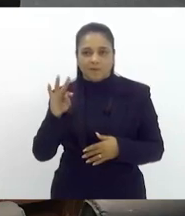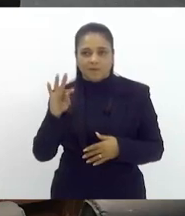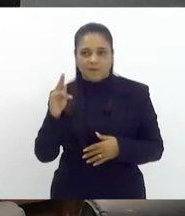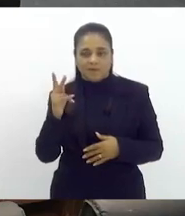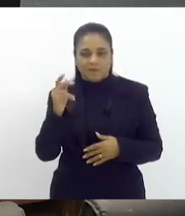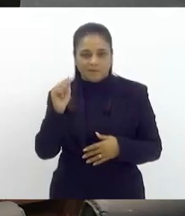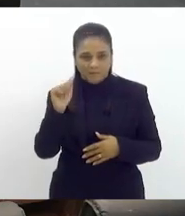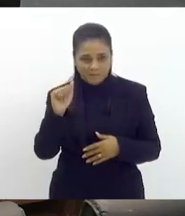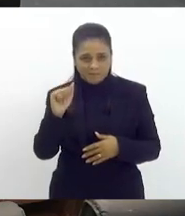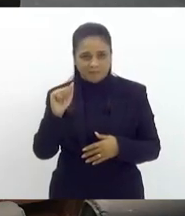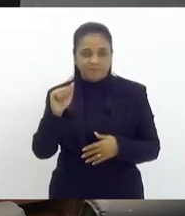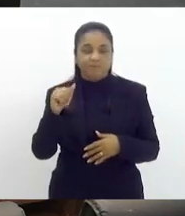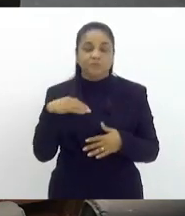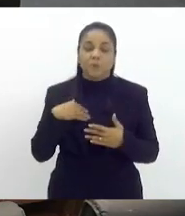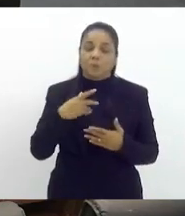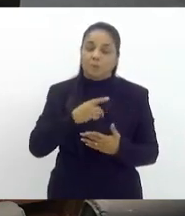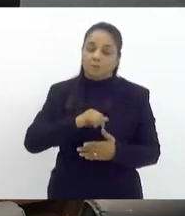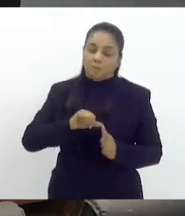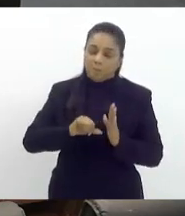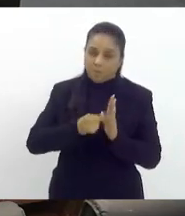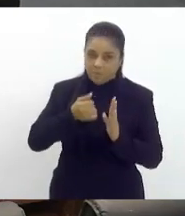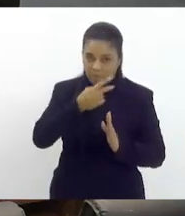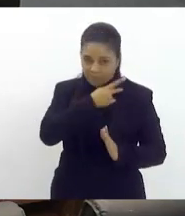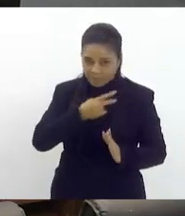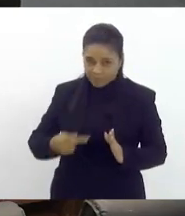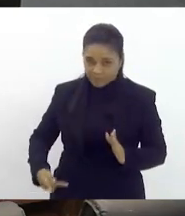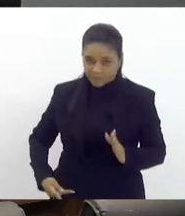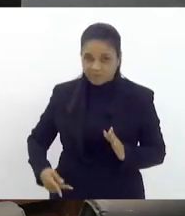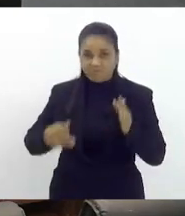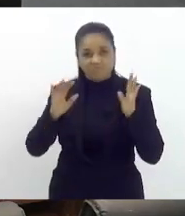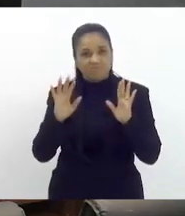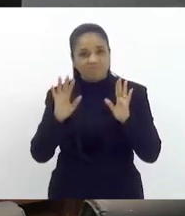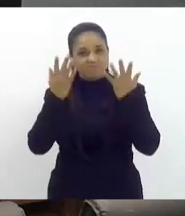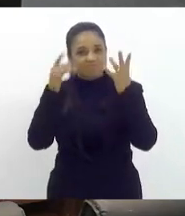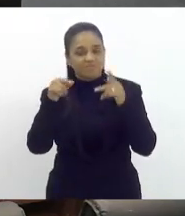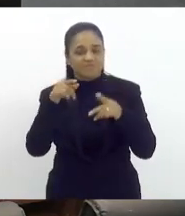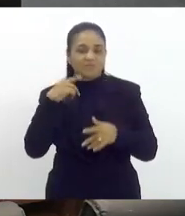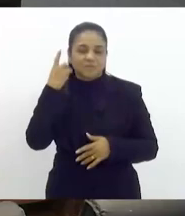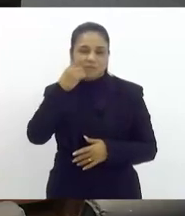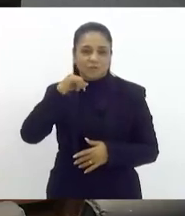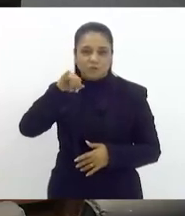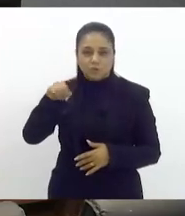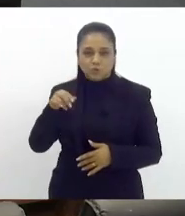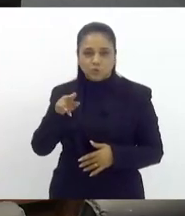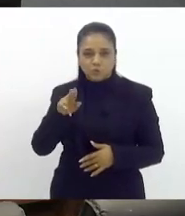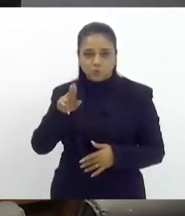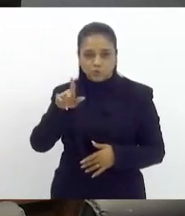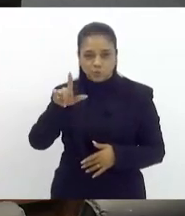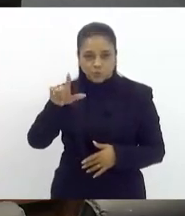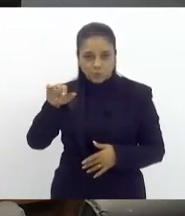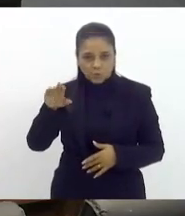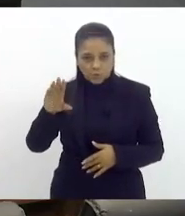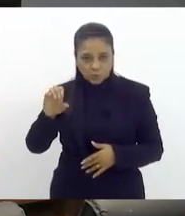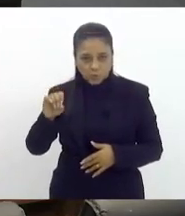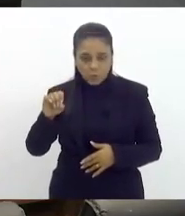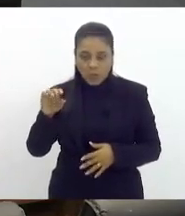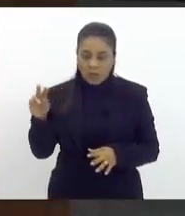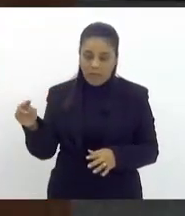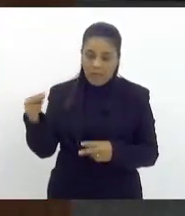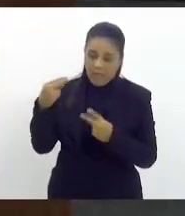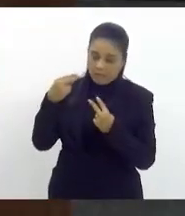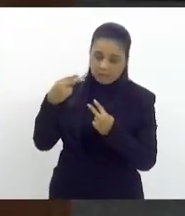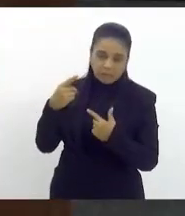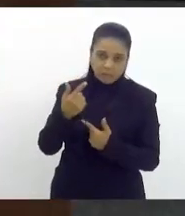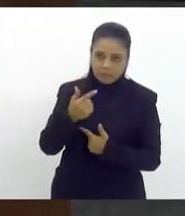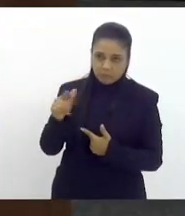presidente em primeiro lugar eu quero saudar que o deputado Júlio Rocha embora que não esteja prestando atenção